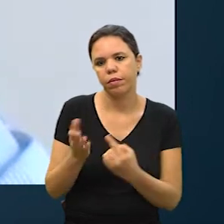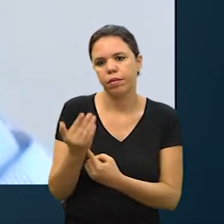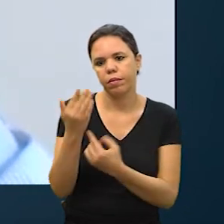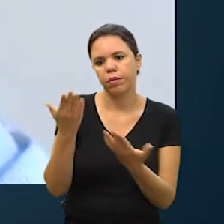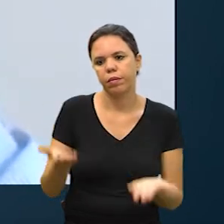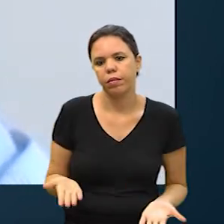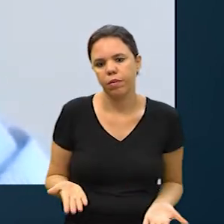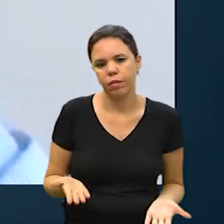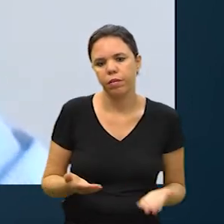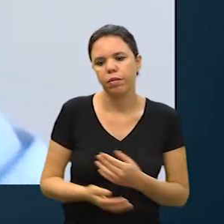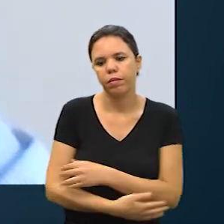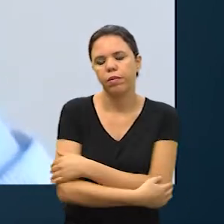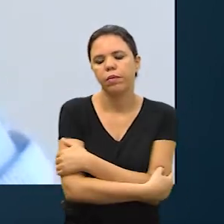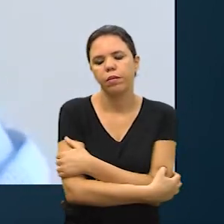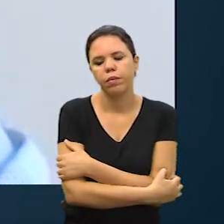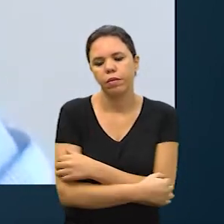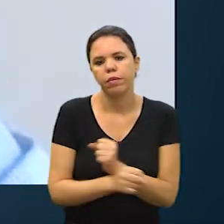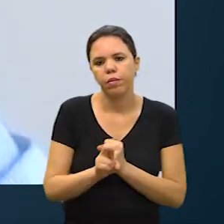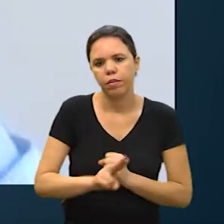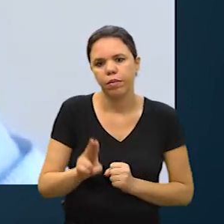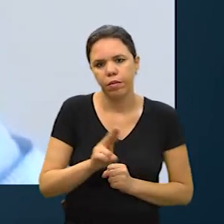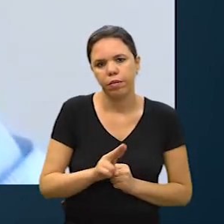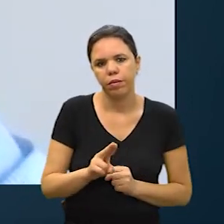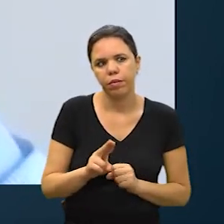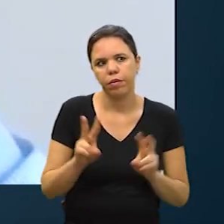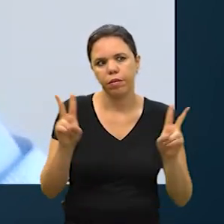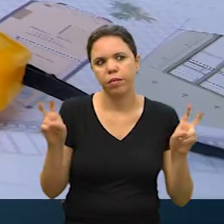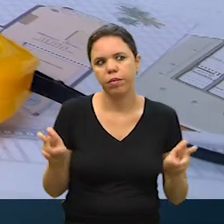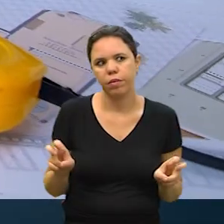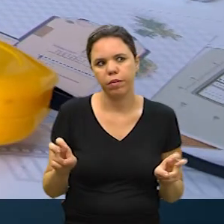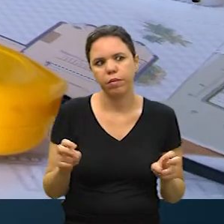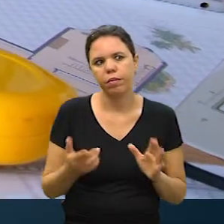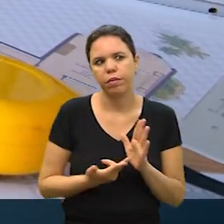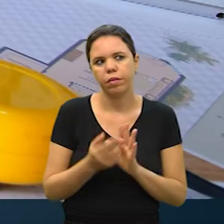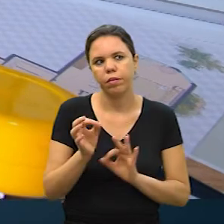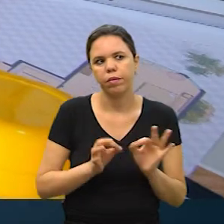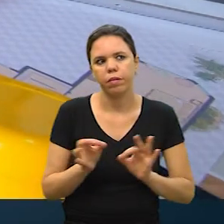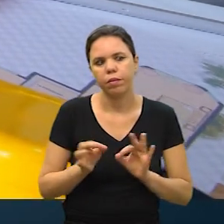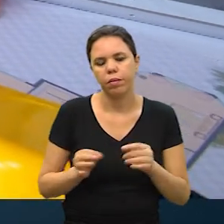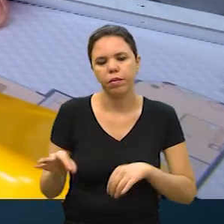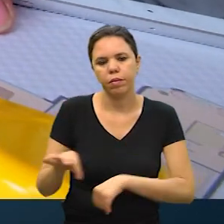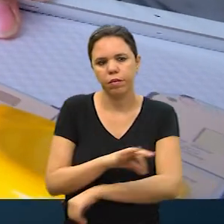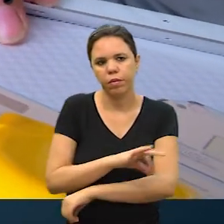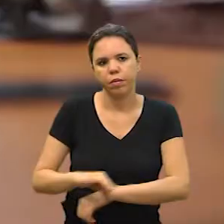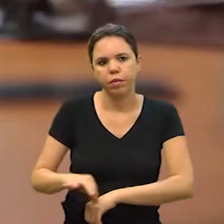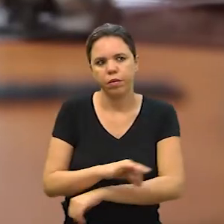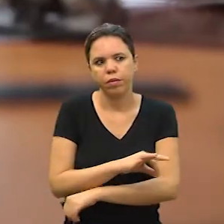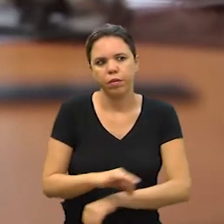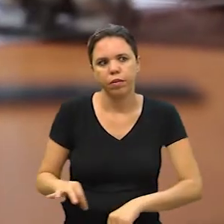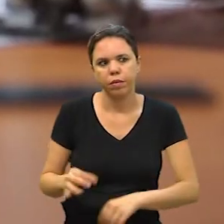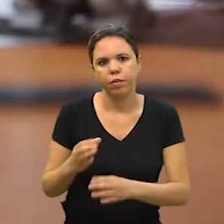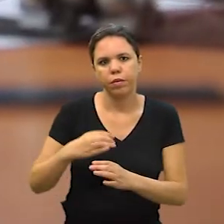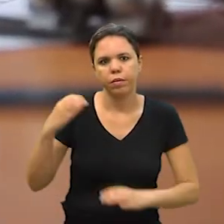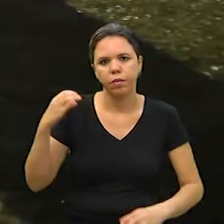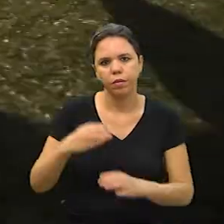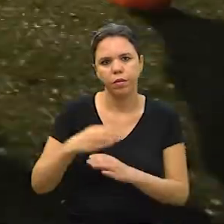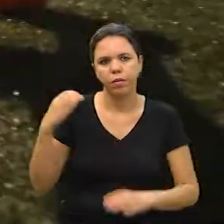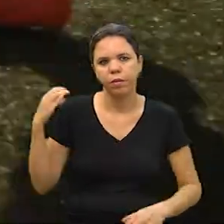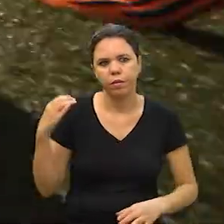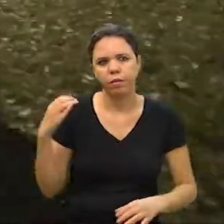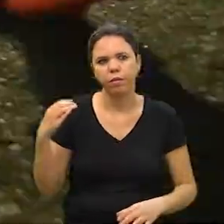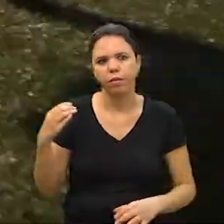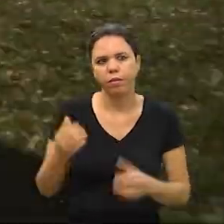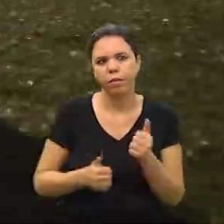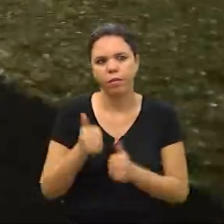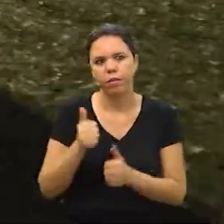tecnologia é um braço, mas eu posso usar com respeito à questão de design, arquitetura, engenharia.